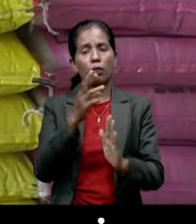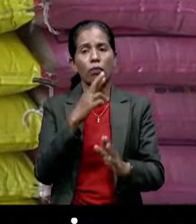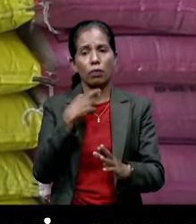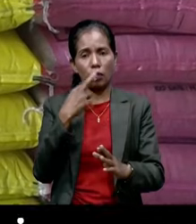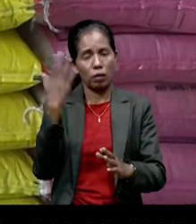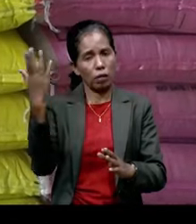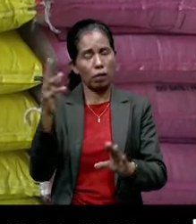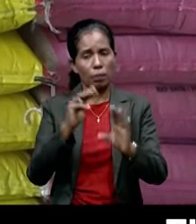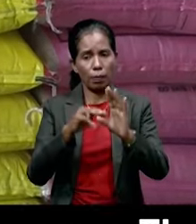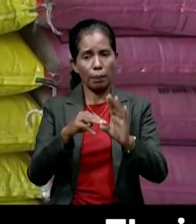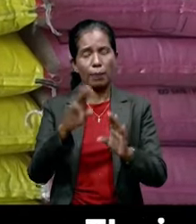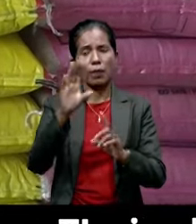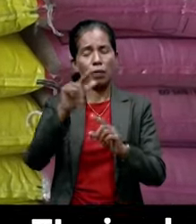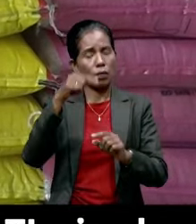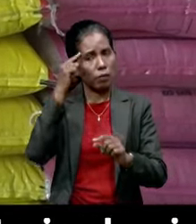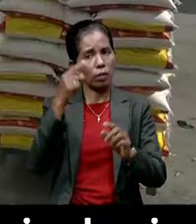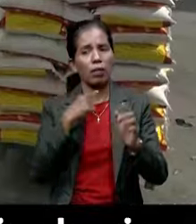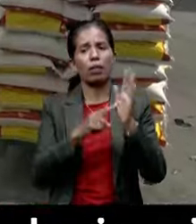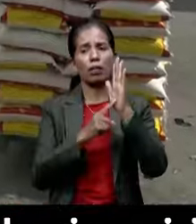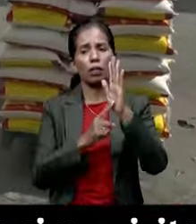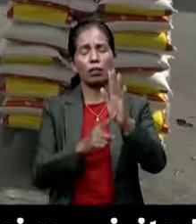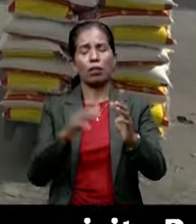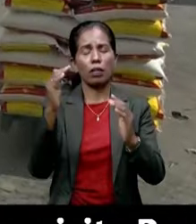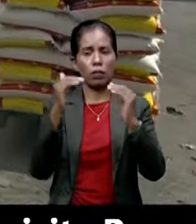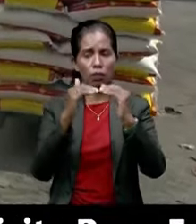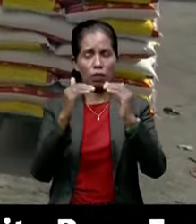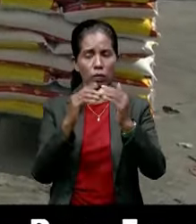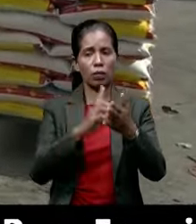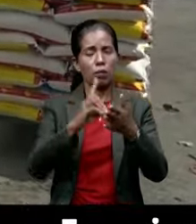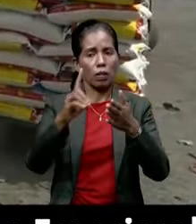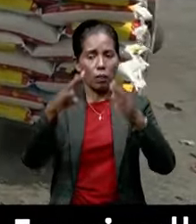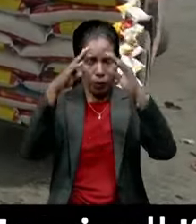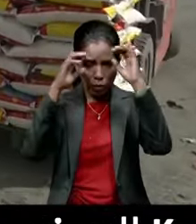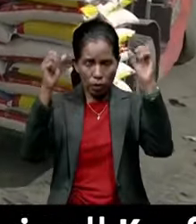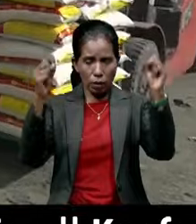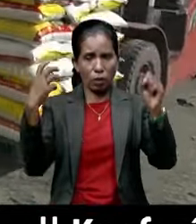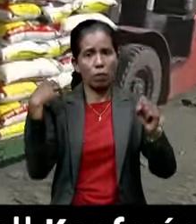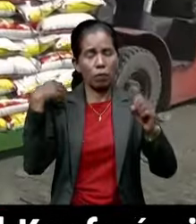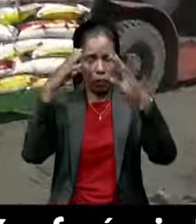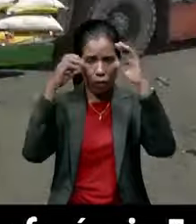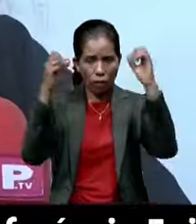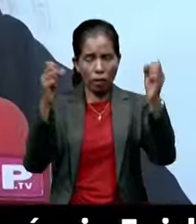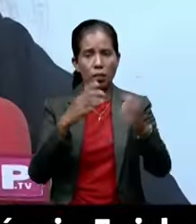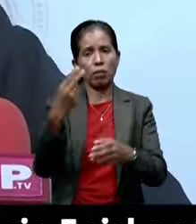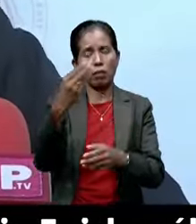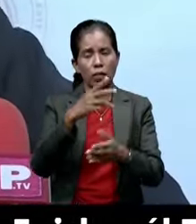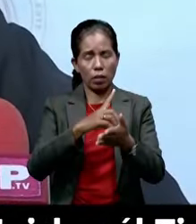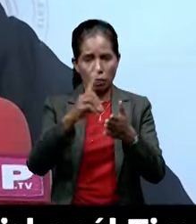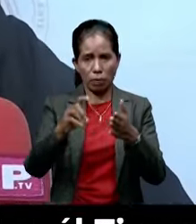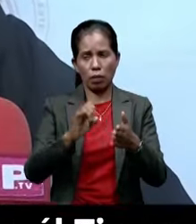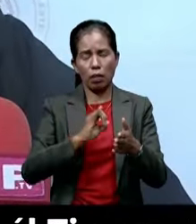Sefi governo hato questão ne ha foi remata encontro semanal ho presidente república e palácio presidencial quinta semana ne. Vamos